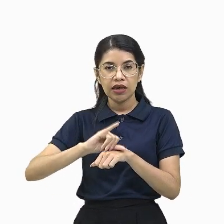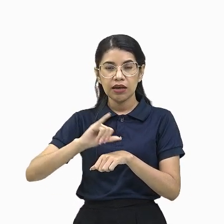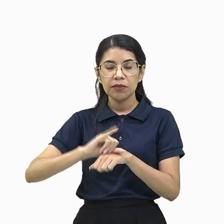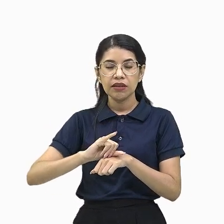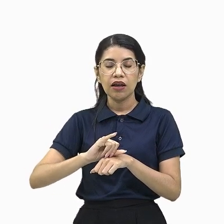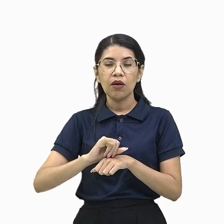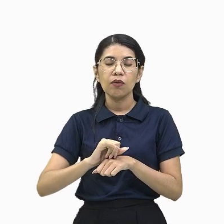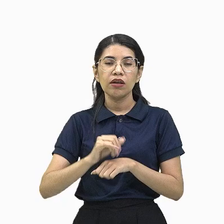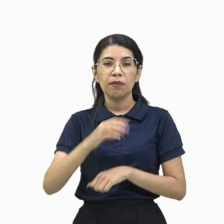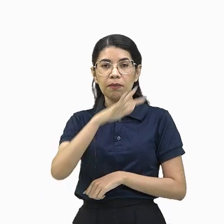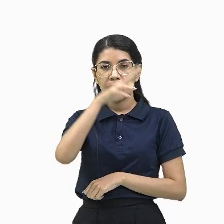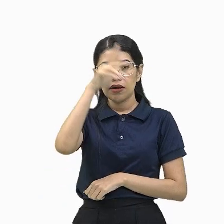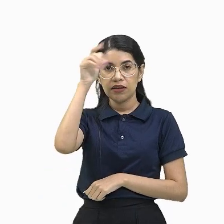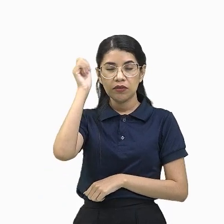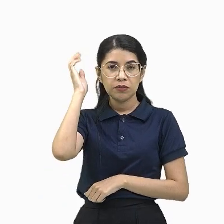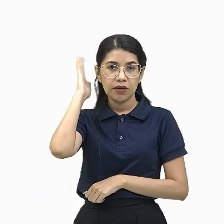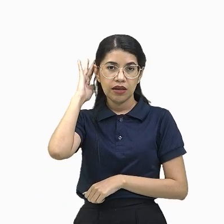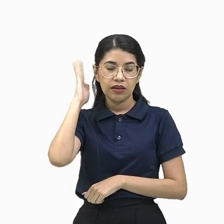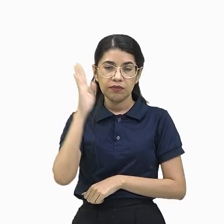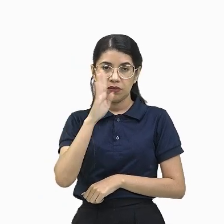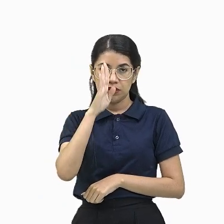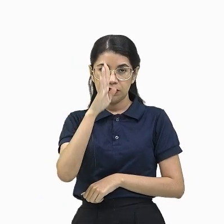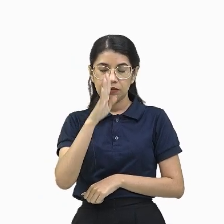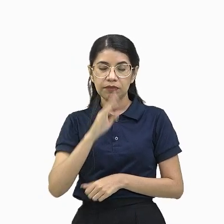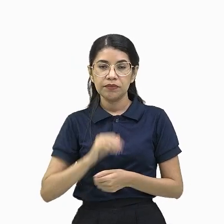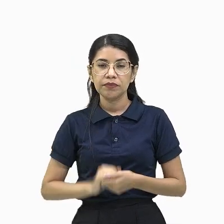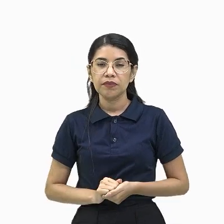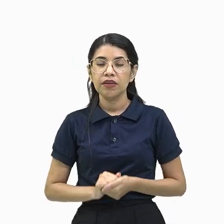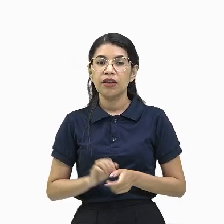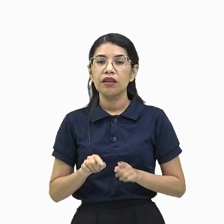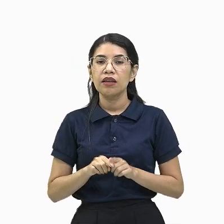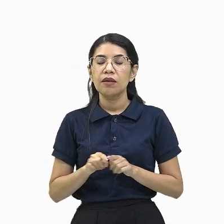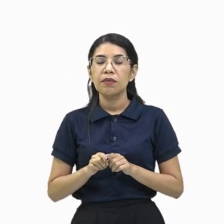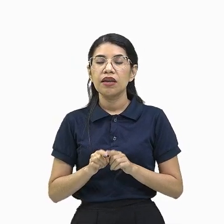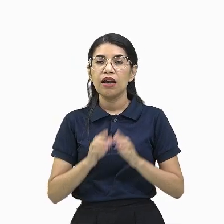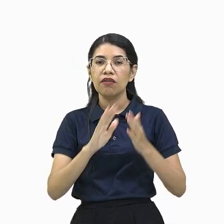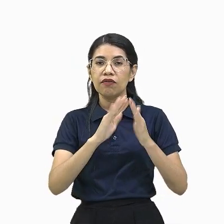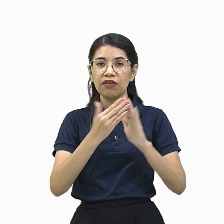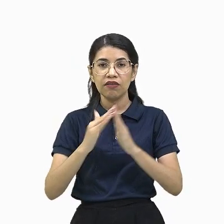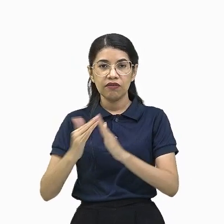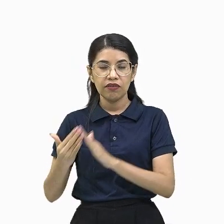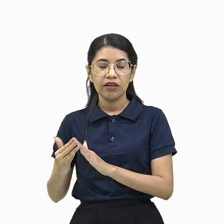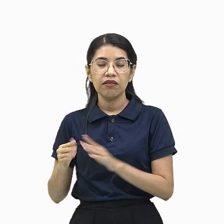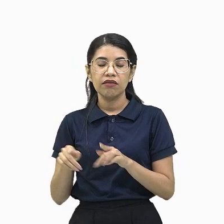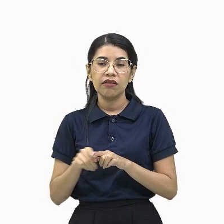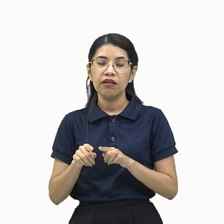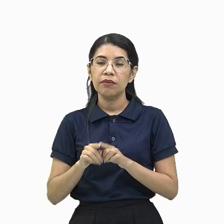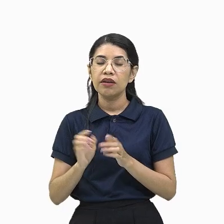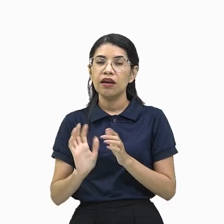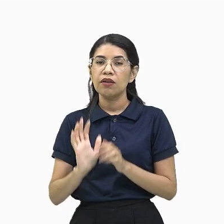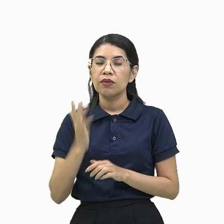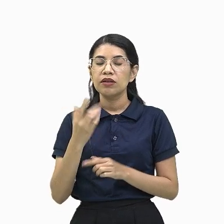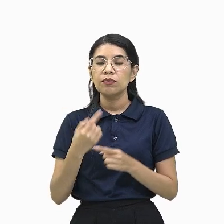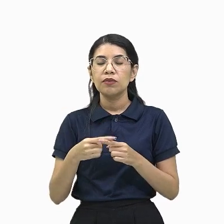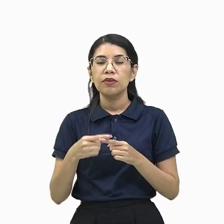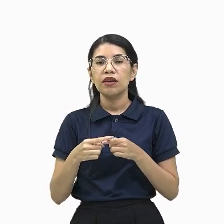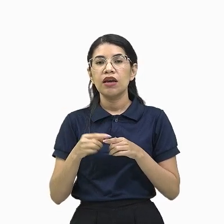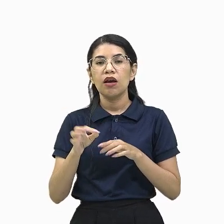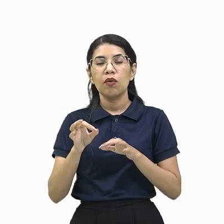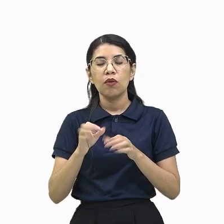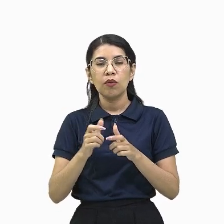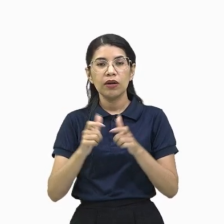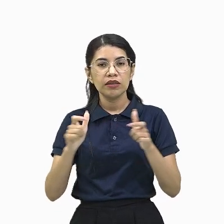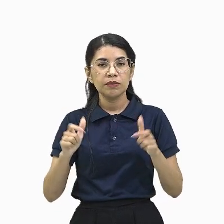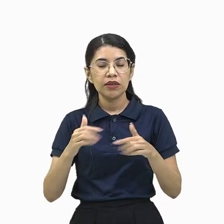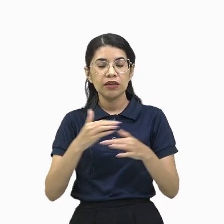vimos Manaus e Belém, né? O processo de favelização também, que ele vai ser ocasionado por esse crescimento desordenado, apesar